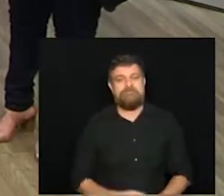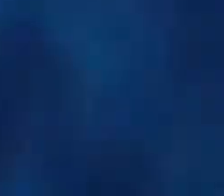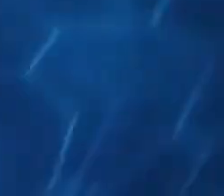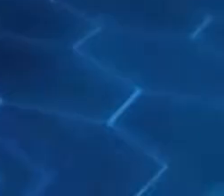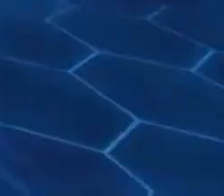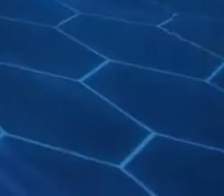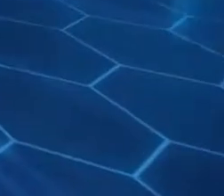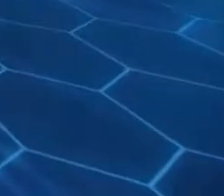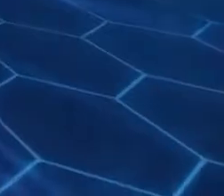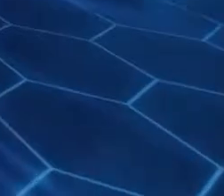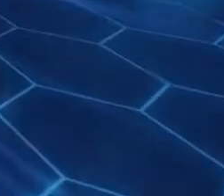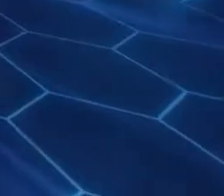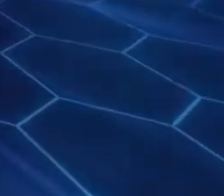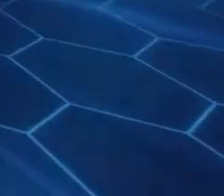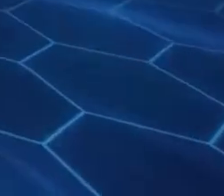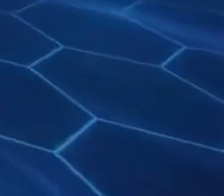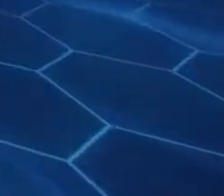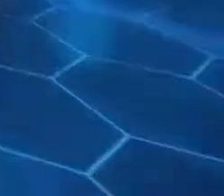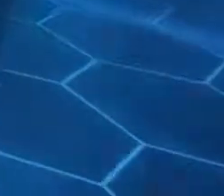E aí